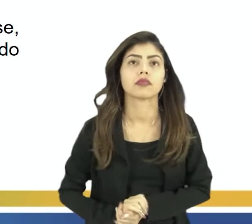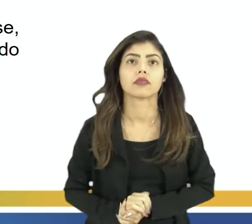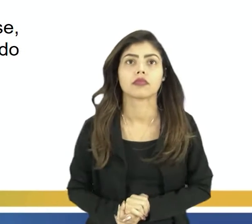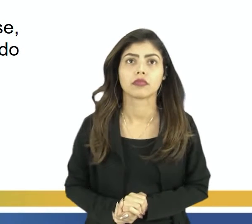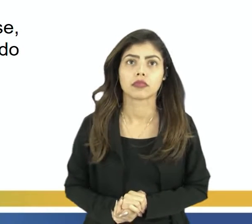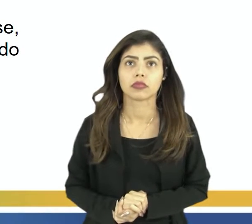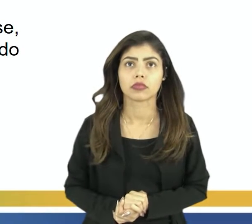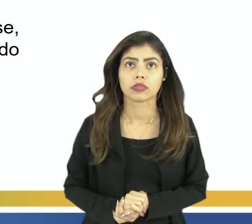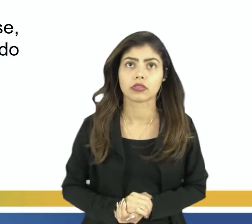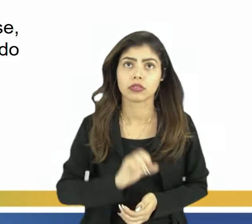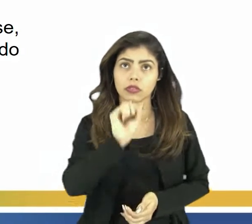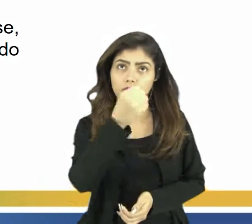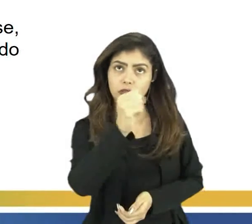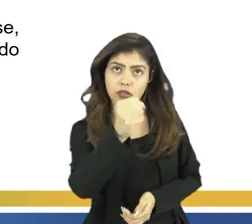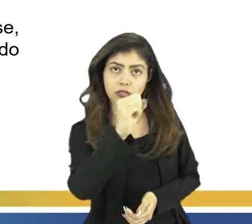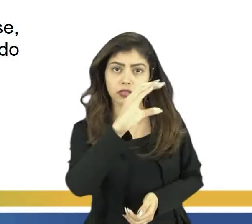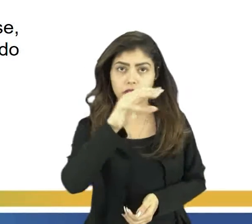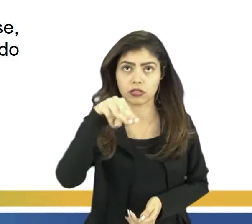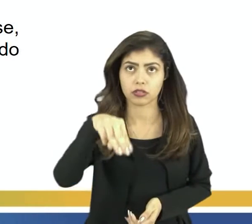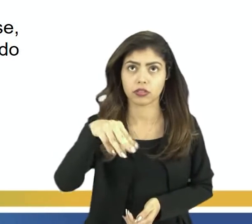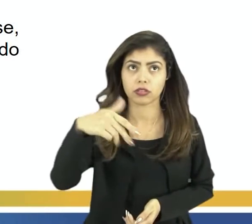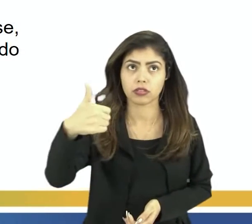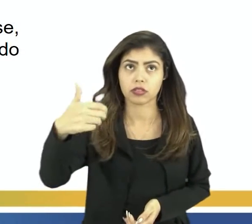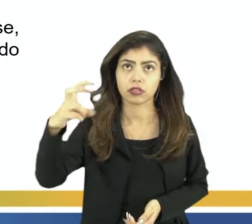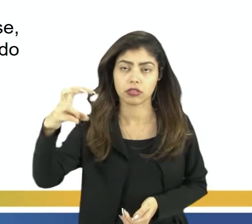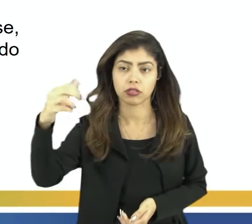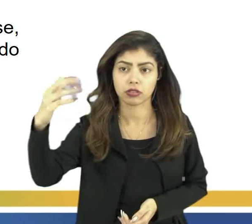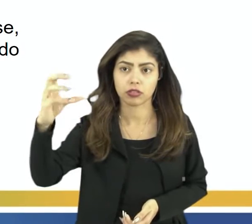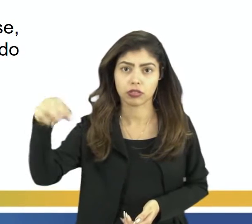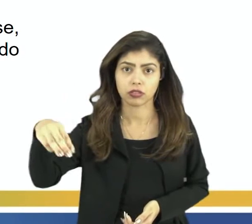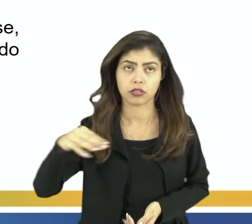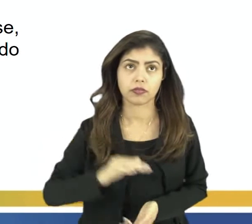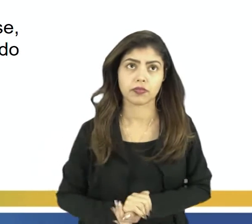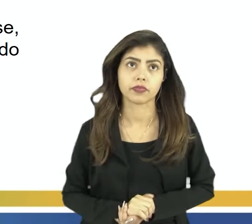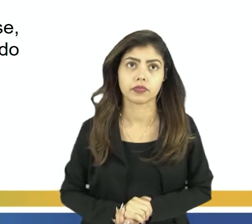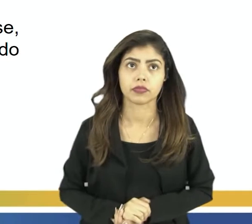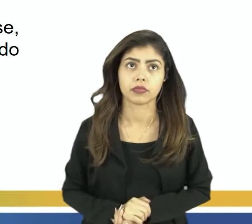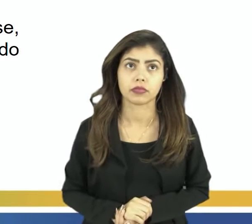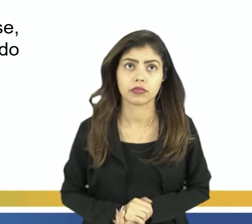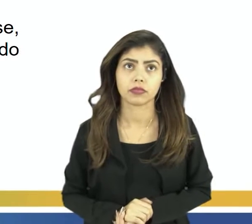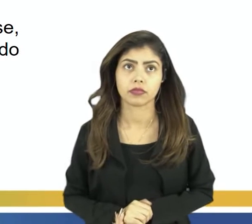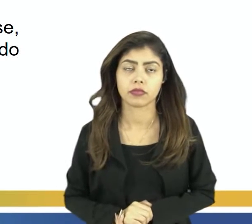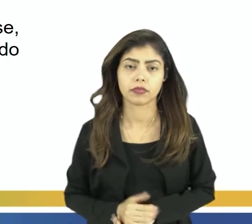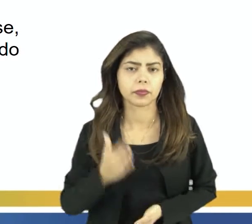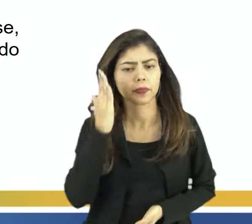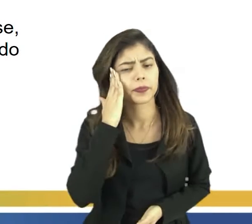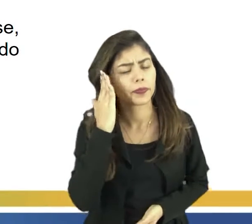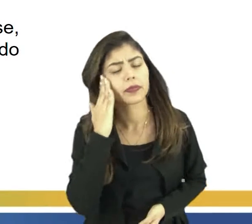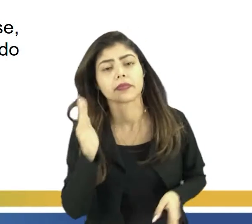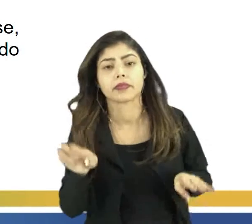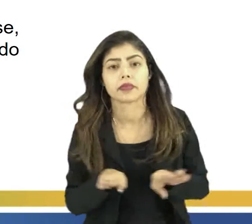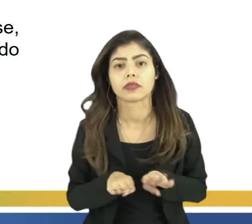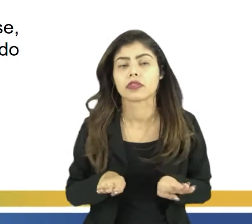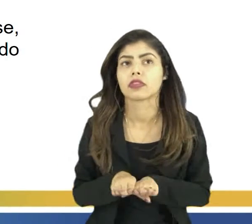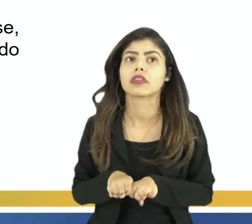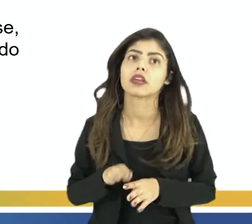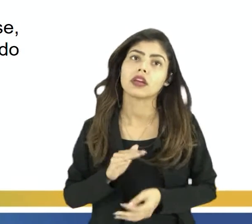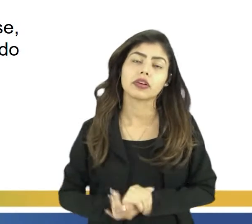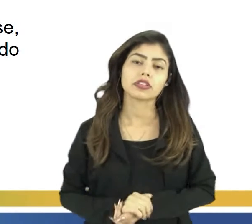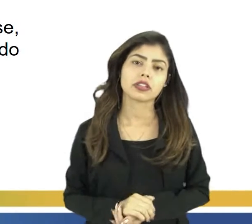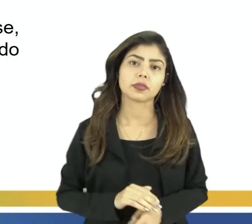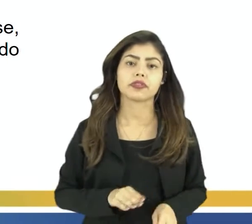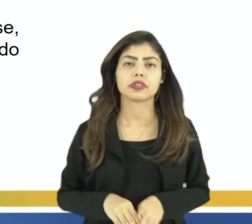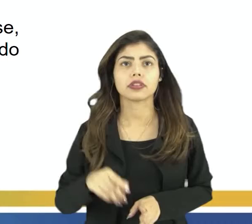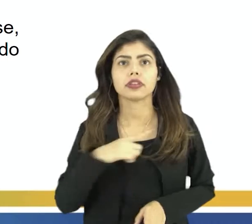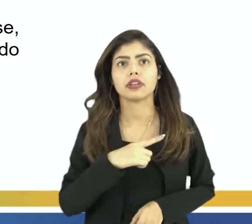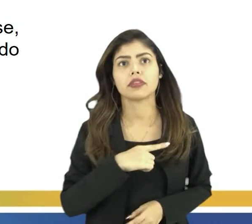retângulo com catetos que mede 8 centímetros e 15 centímetros. Nós vamos entender como vai